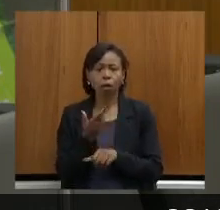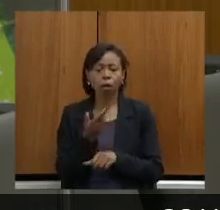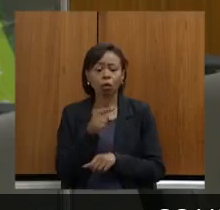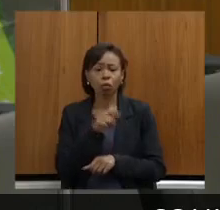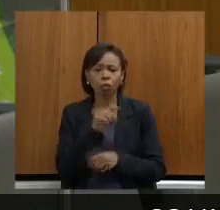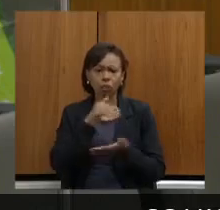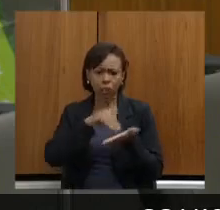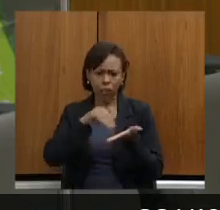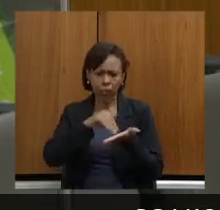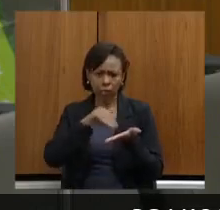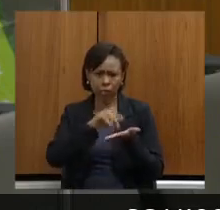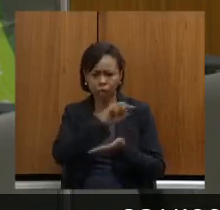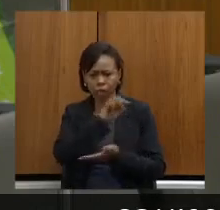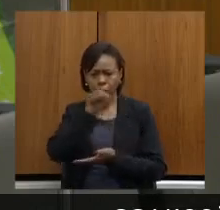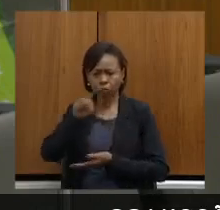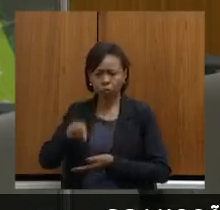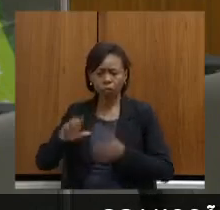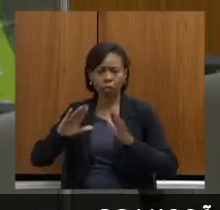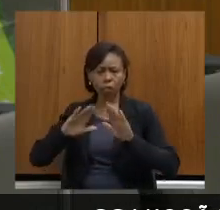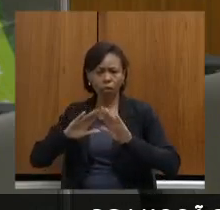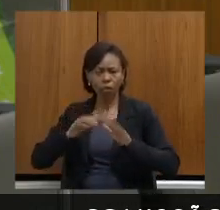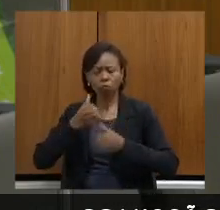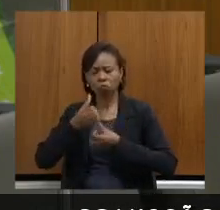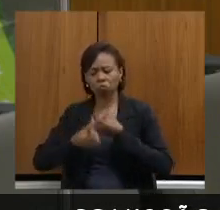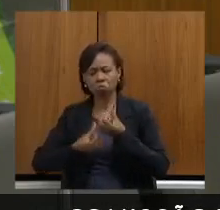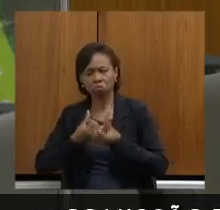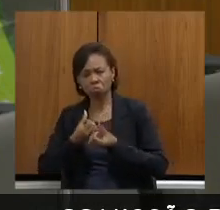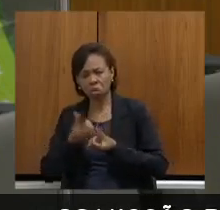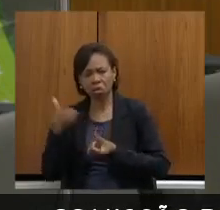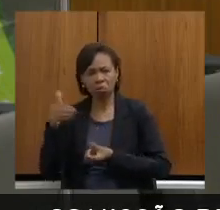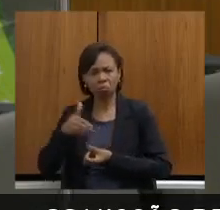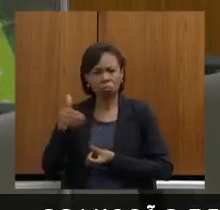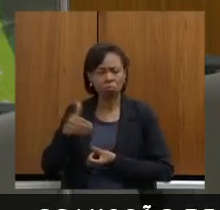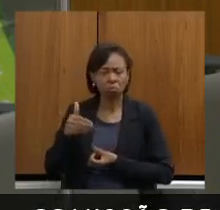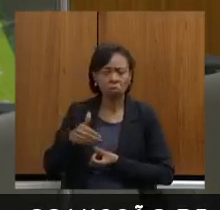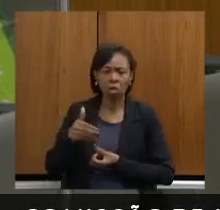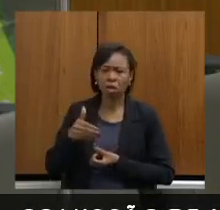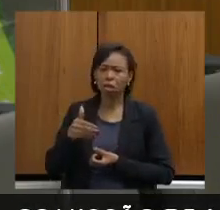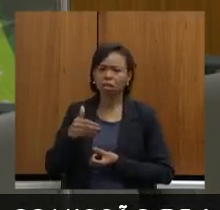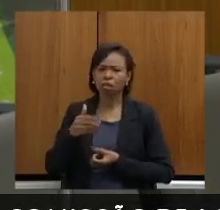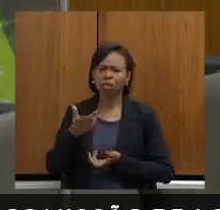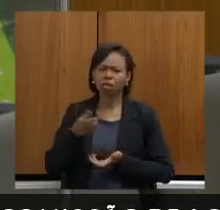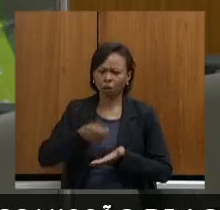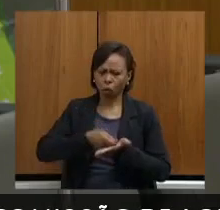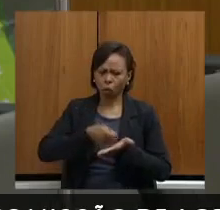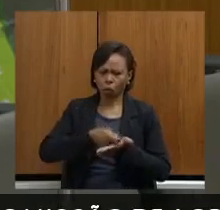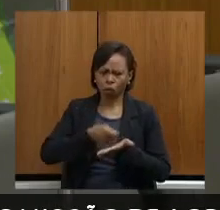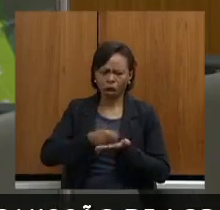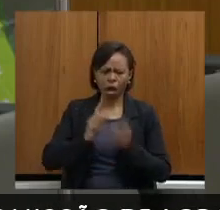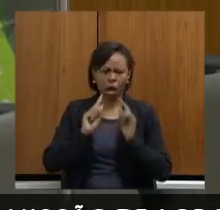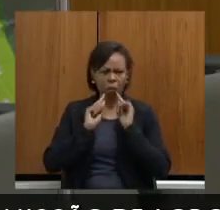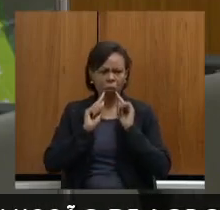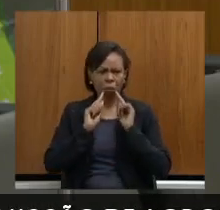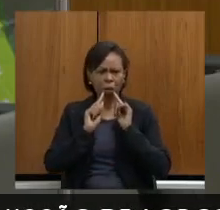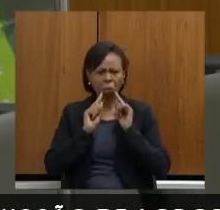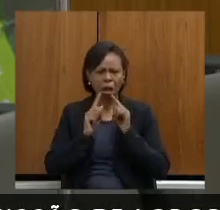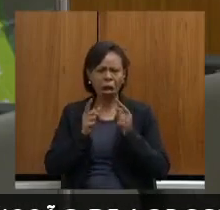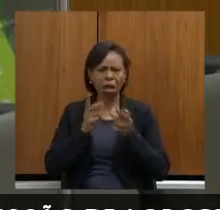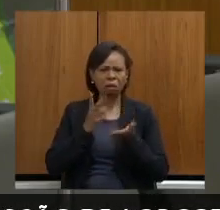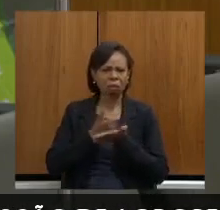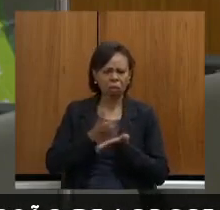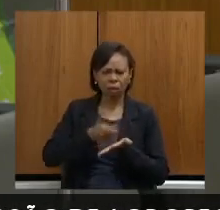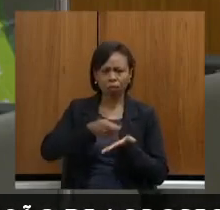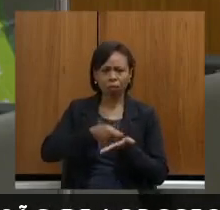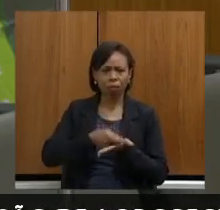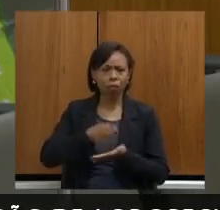tem que ver Assembleia semestralmente bimestralmente trimestralmente que nós temos está aqui apenas para cobrar para reclamar para reivindicar